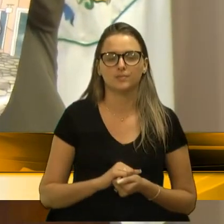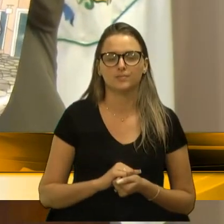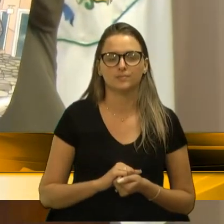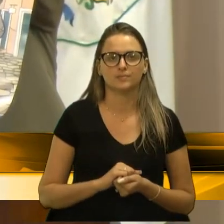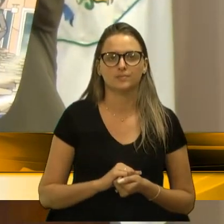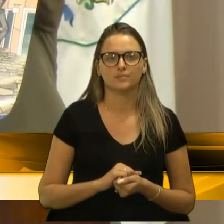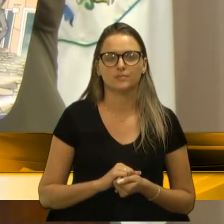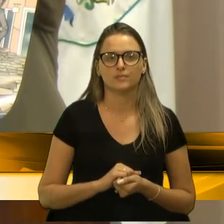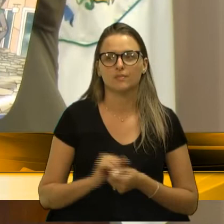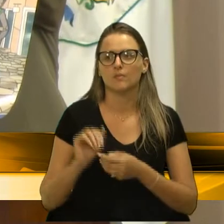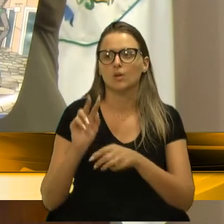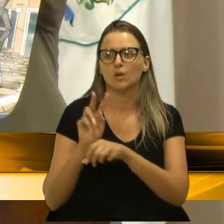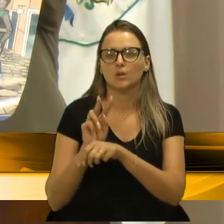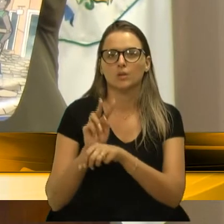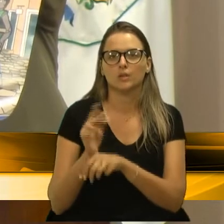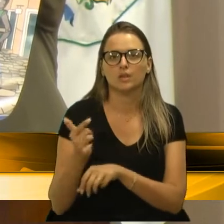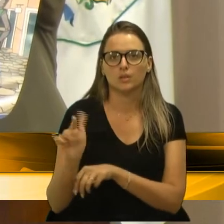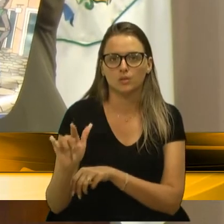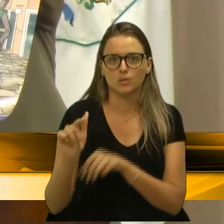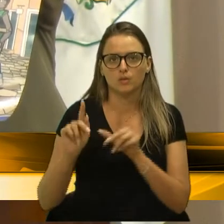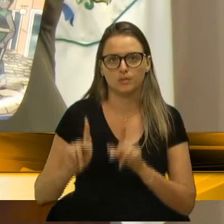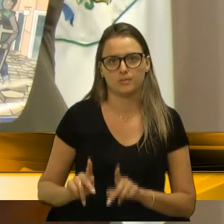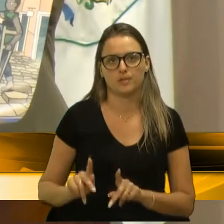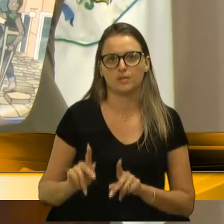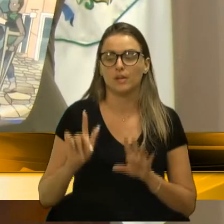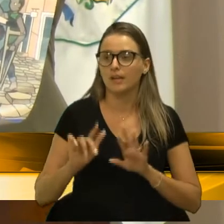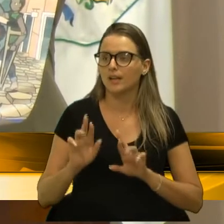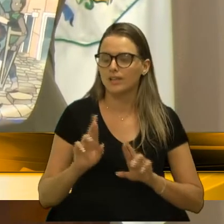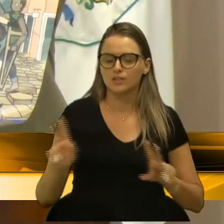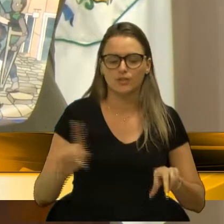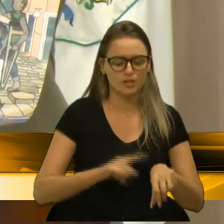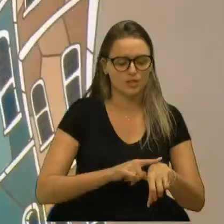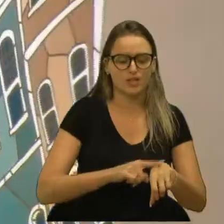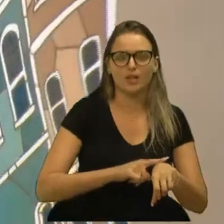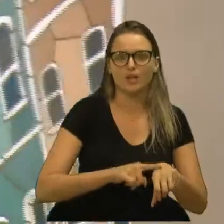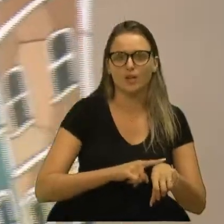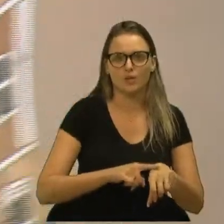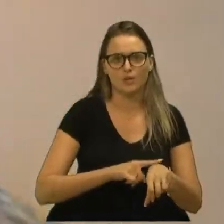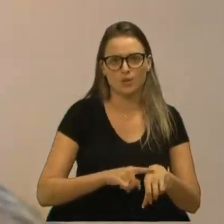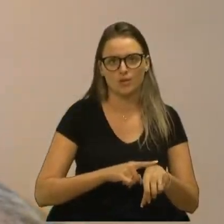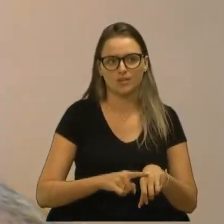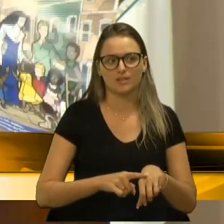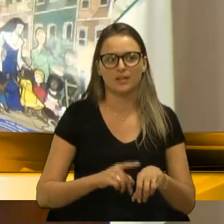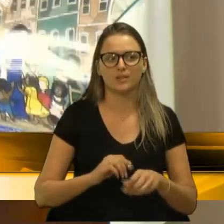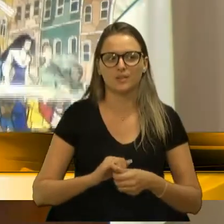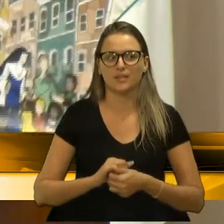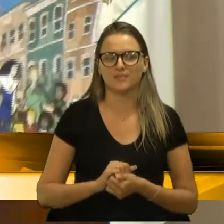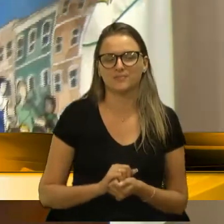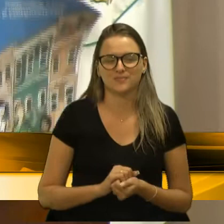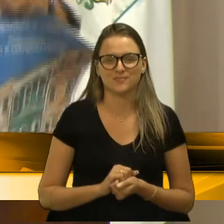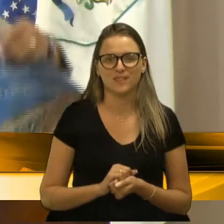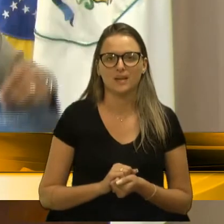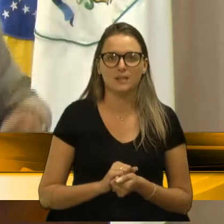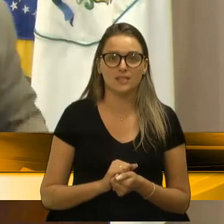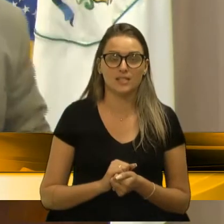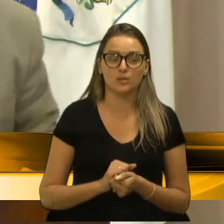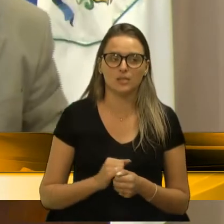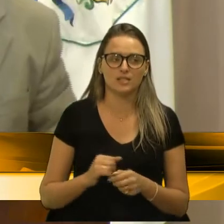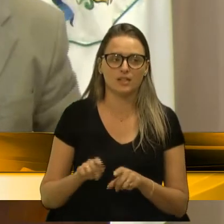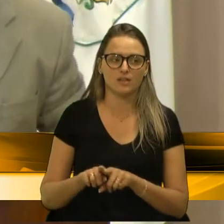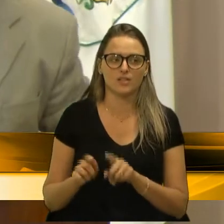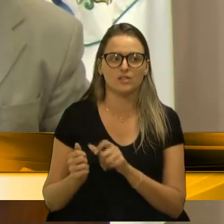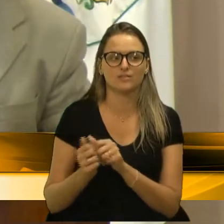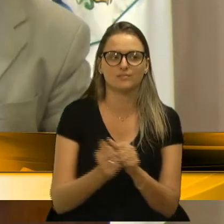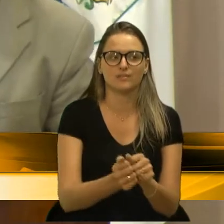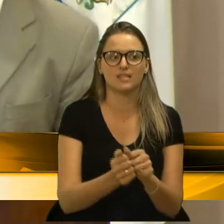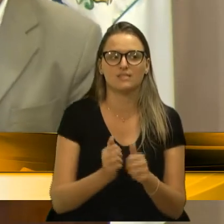o cuidado com o outro, indiferente da cor da pele. Então, eu quis trazer porque não podia me